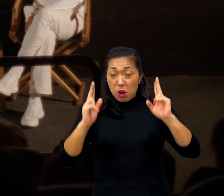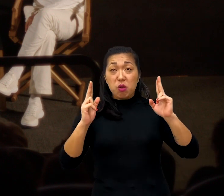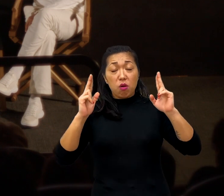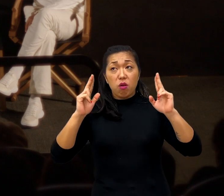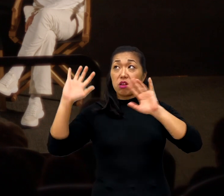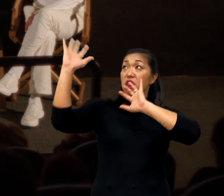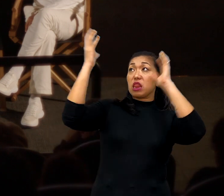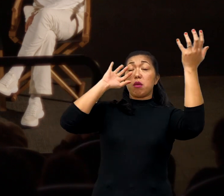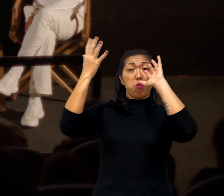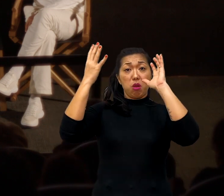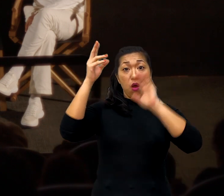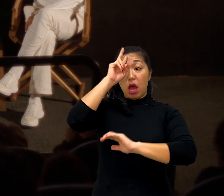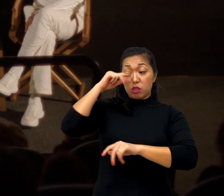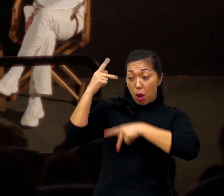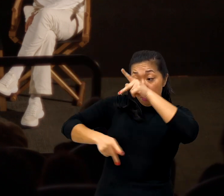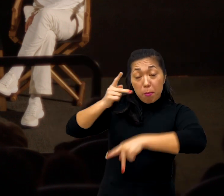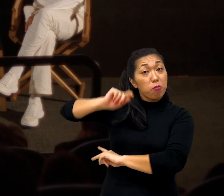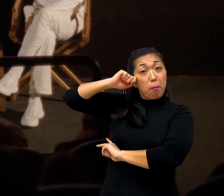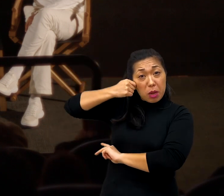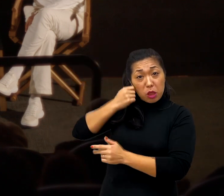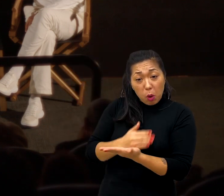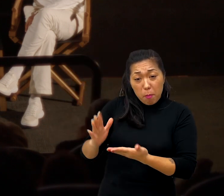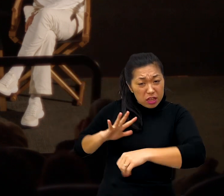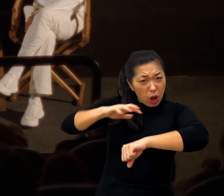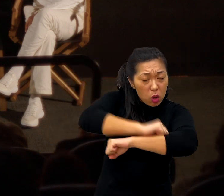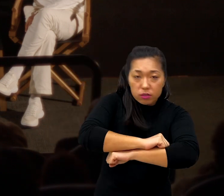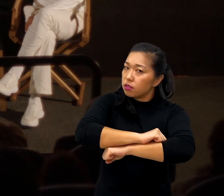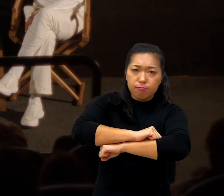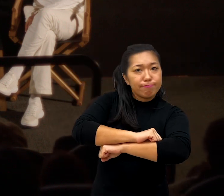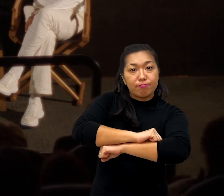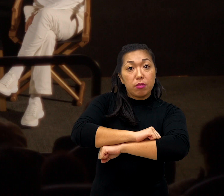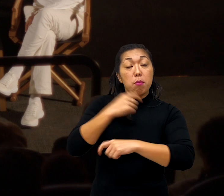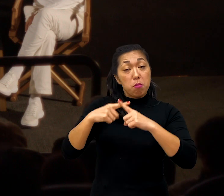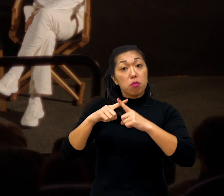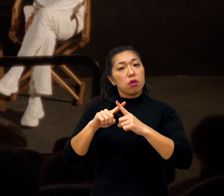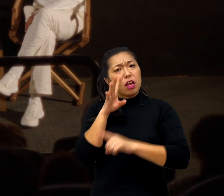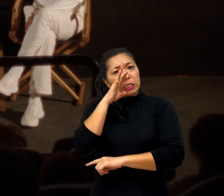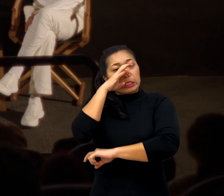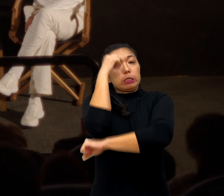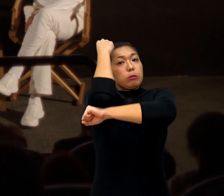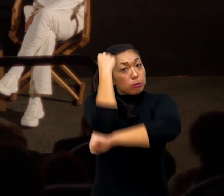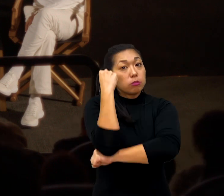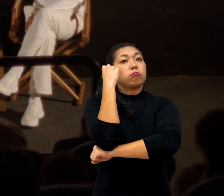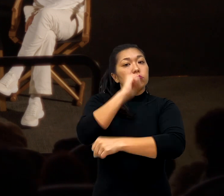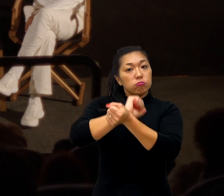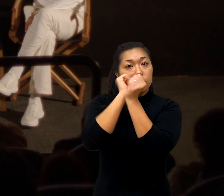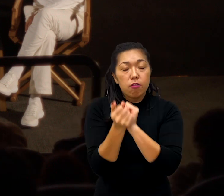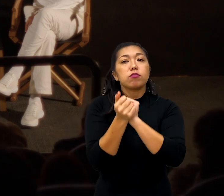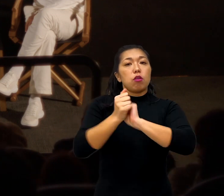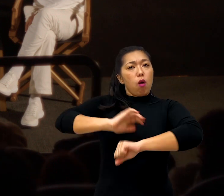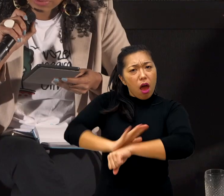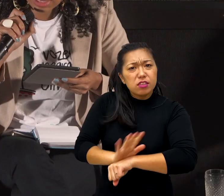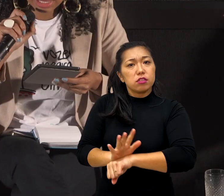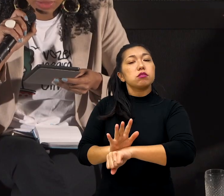povo não começa na colonização, quanto porque, mesmo resistindo à escravidão e ao racismo, produzimos e